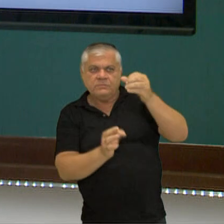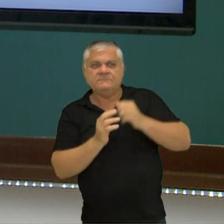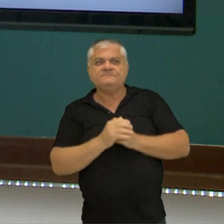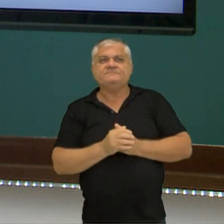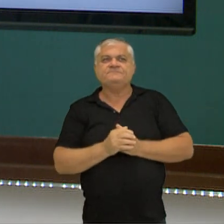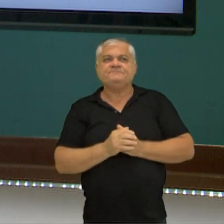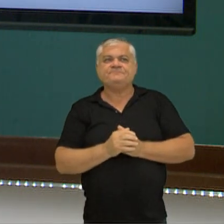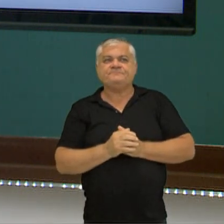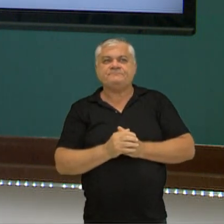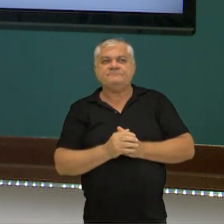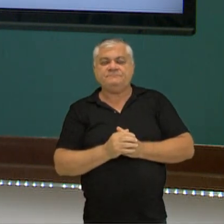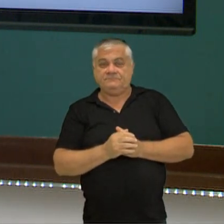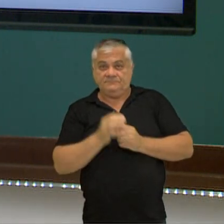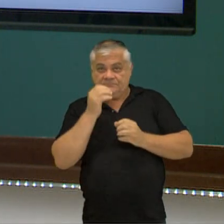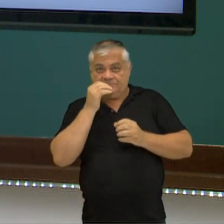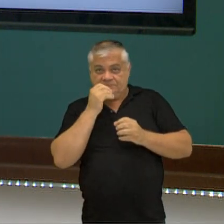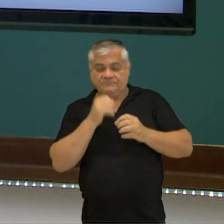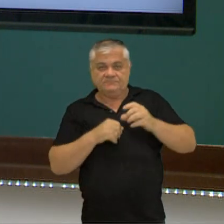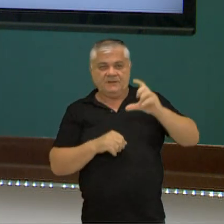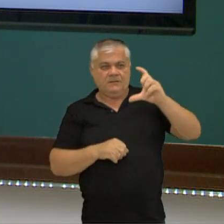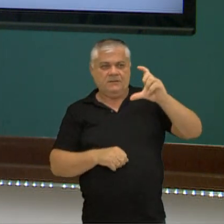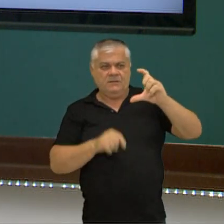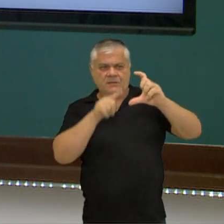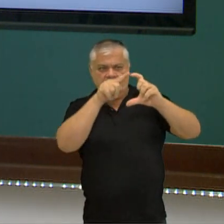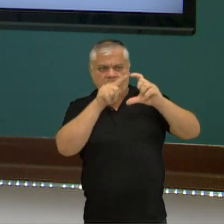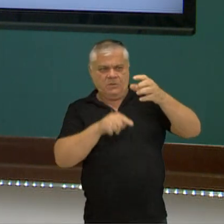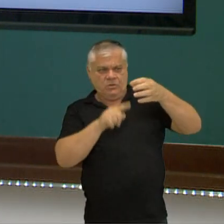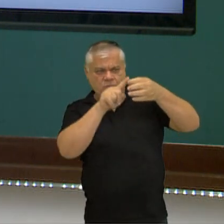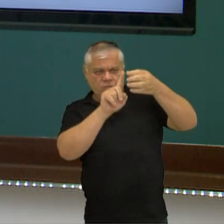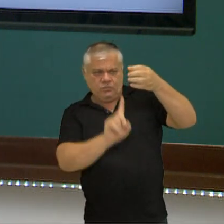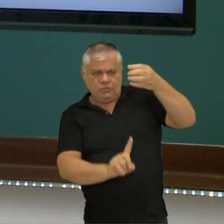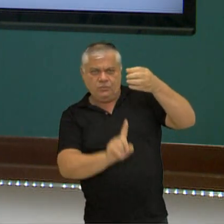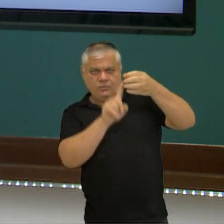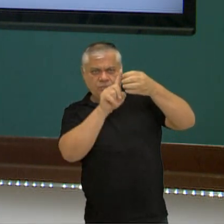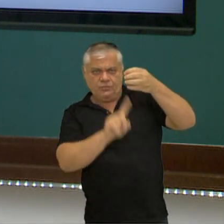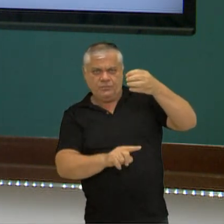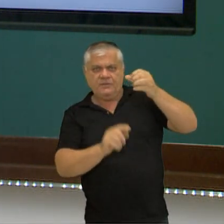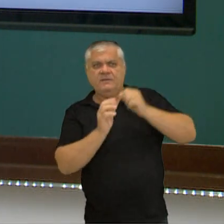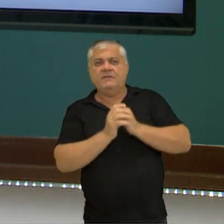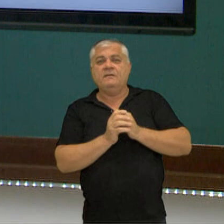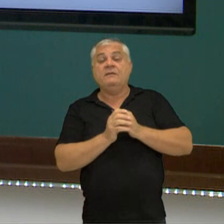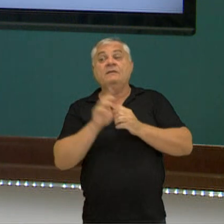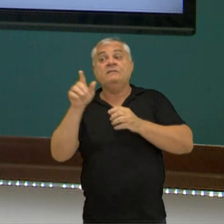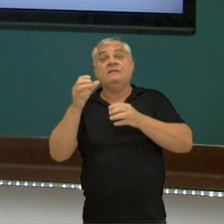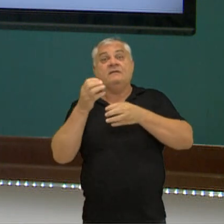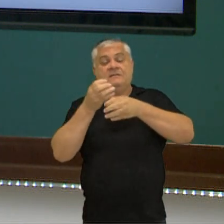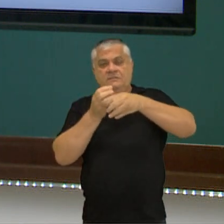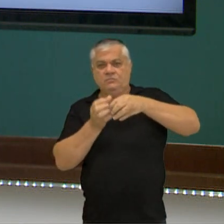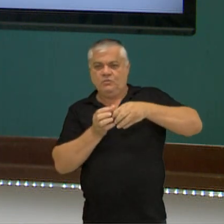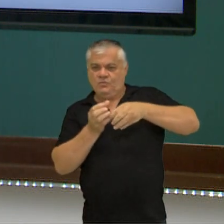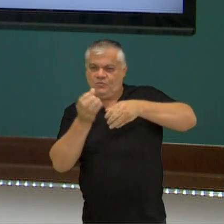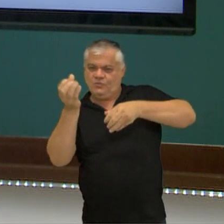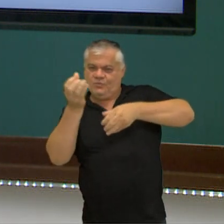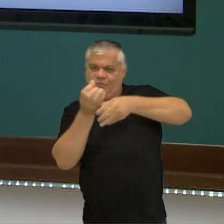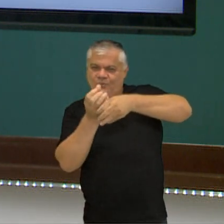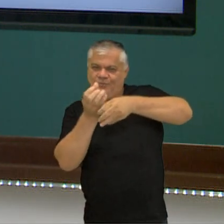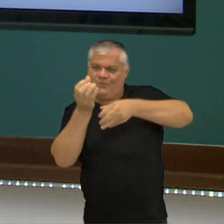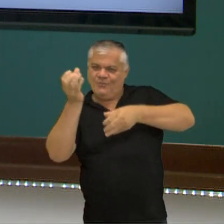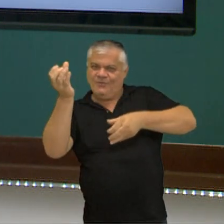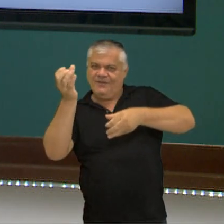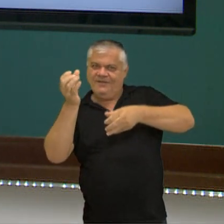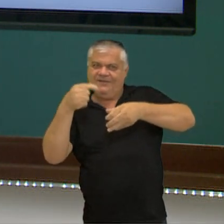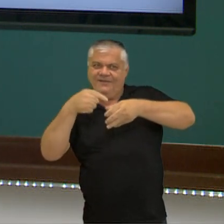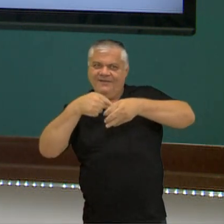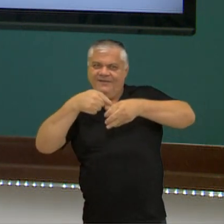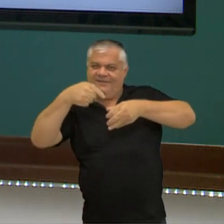entre si. Essa distância aqui coincide com o tamanho do eixo. Já no cilindro oblíquo, a